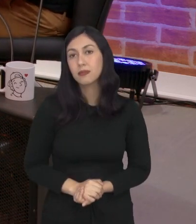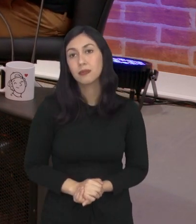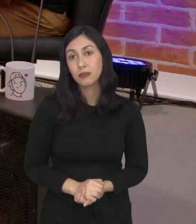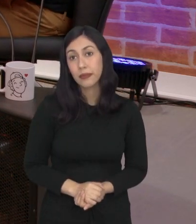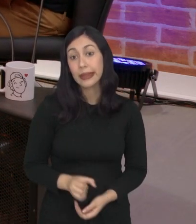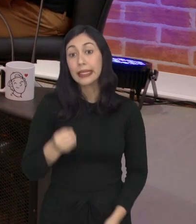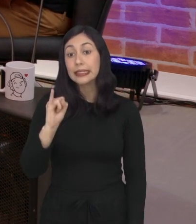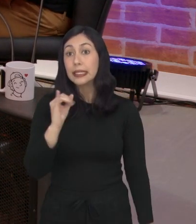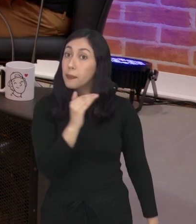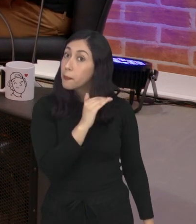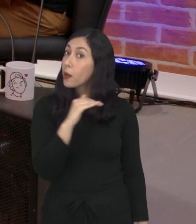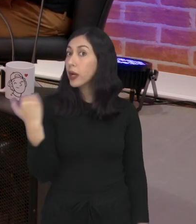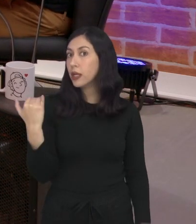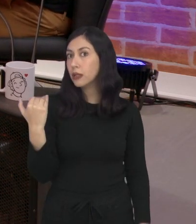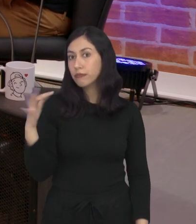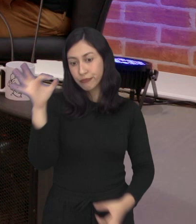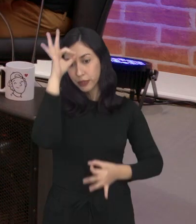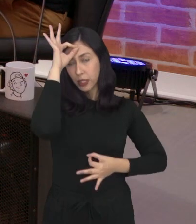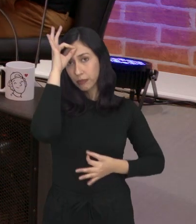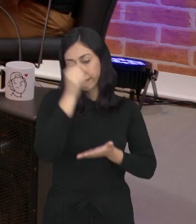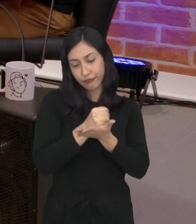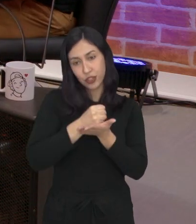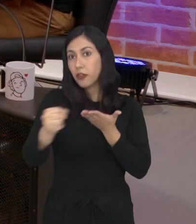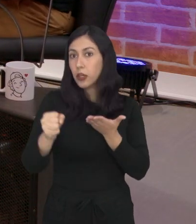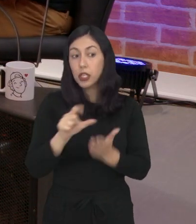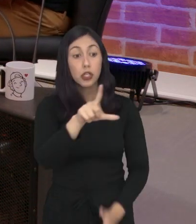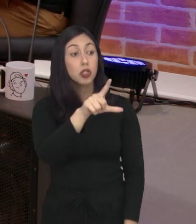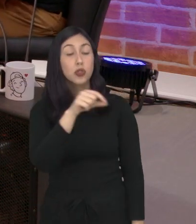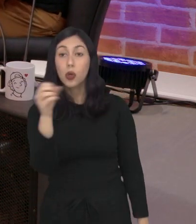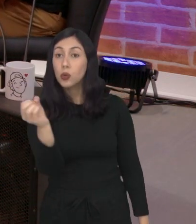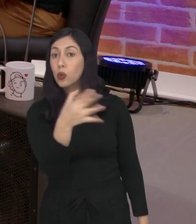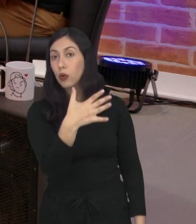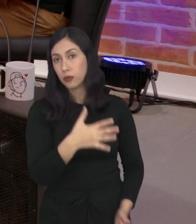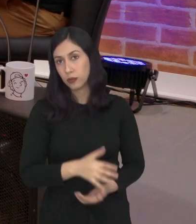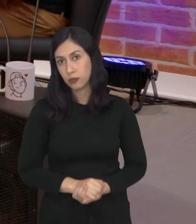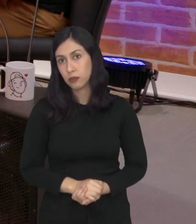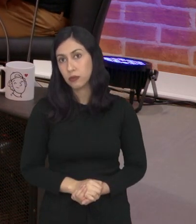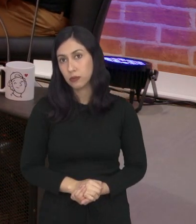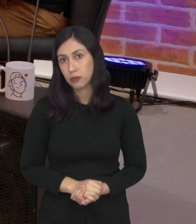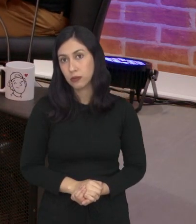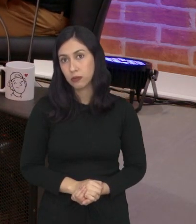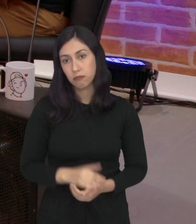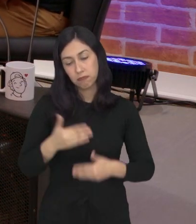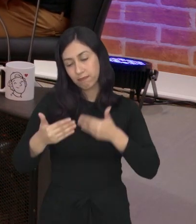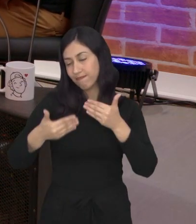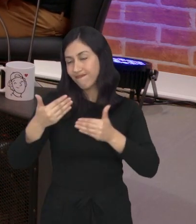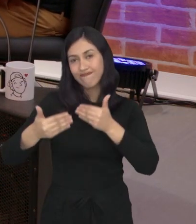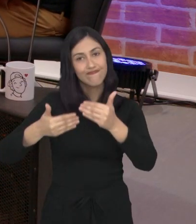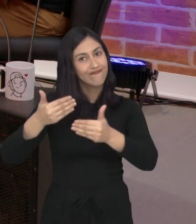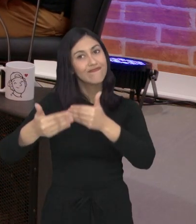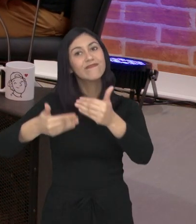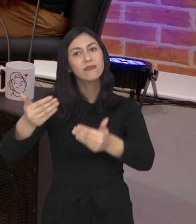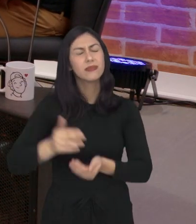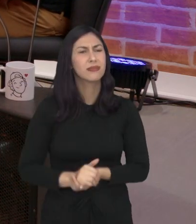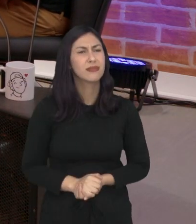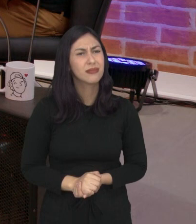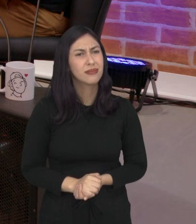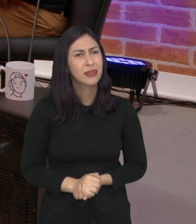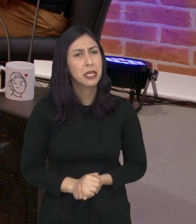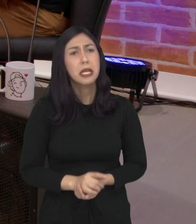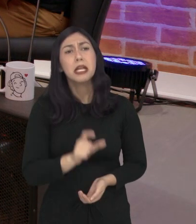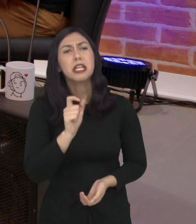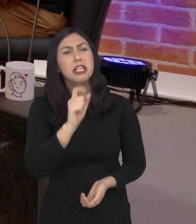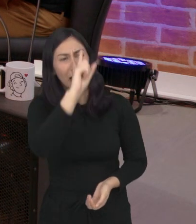se você morrer ali na hora, seu personagem morreu. Começa com outro personagem. E assim você vai jogando a mesa. Mas quem decide se eu